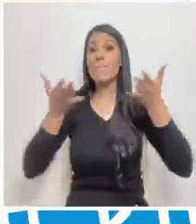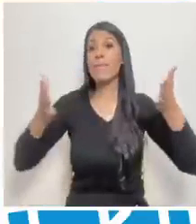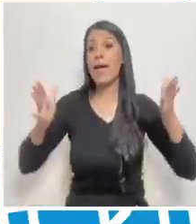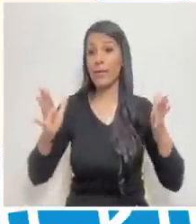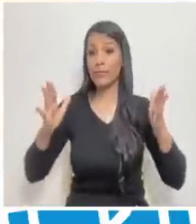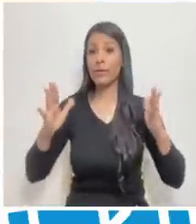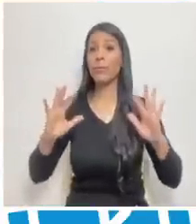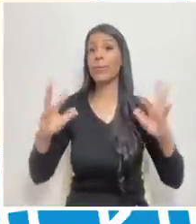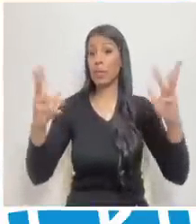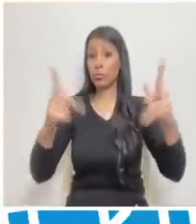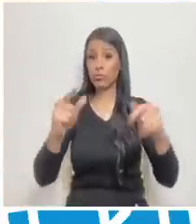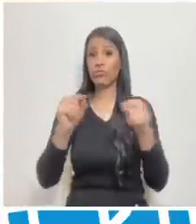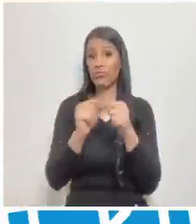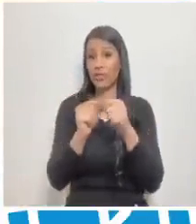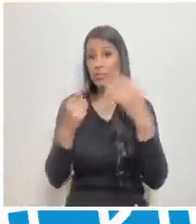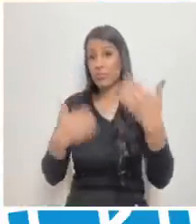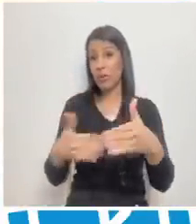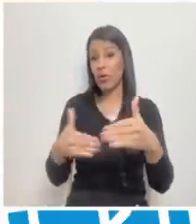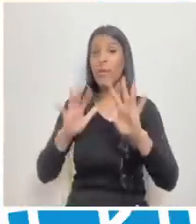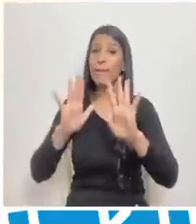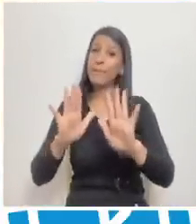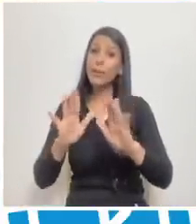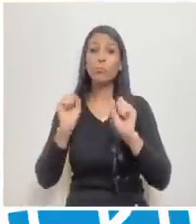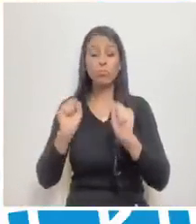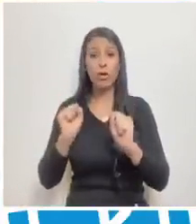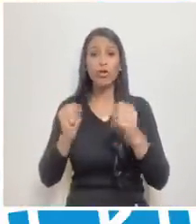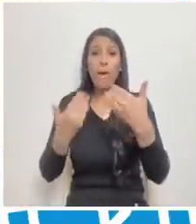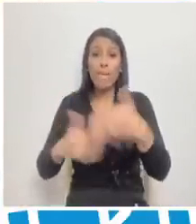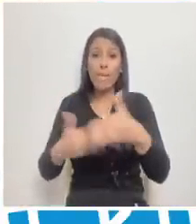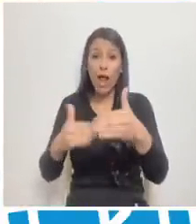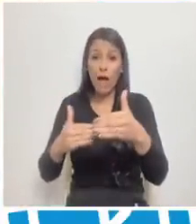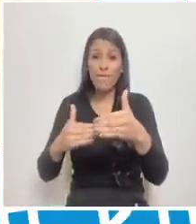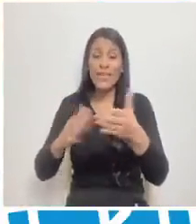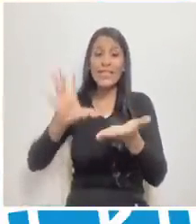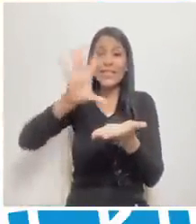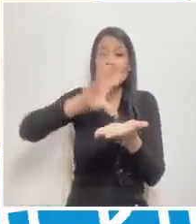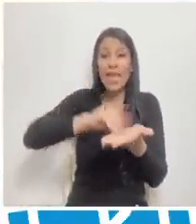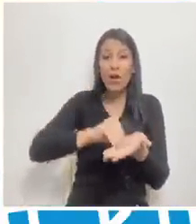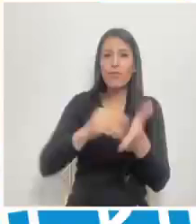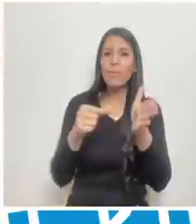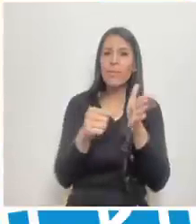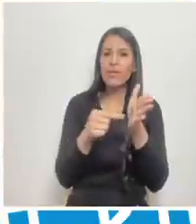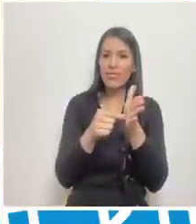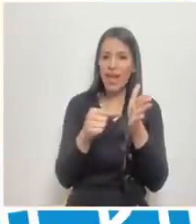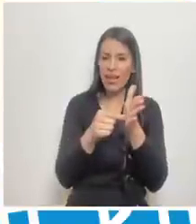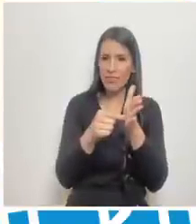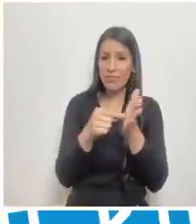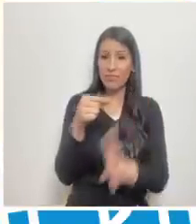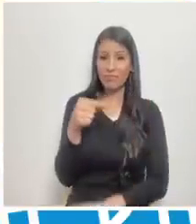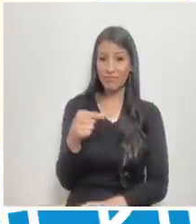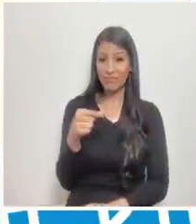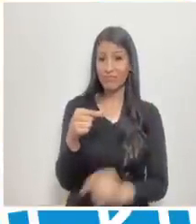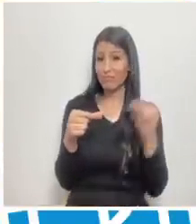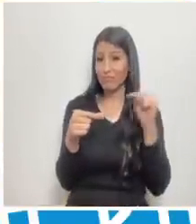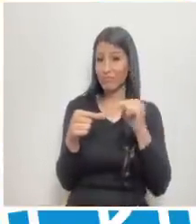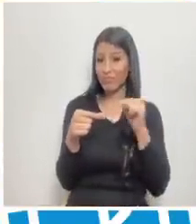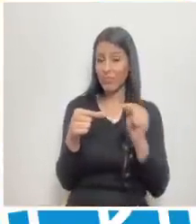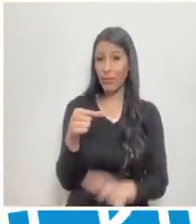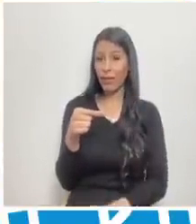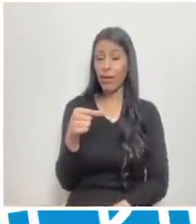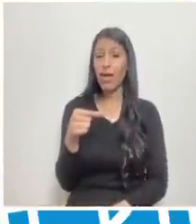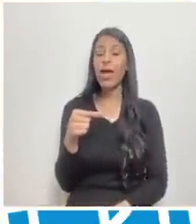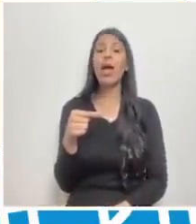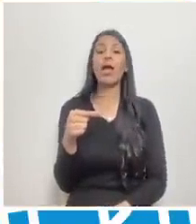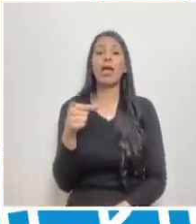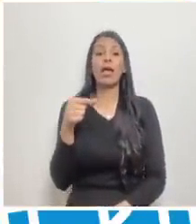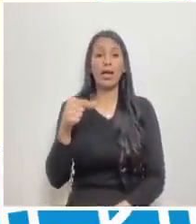as provas no pendrive e você, em laboratórios que você pode transportar para